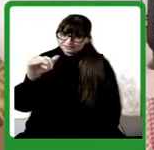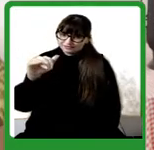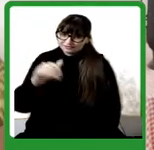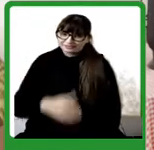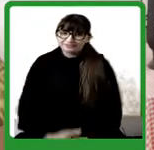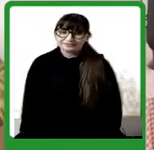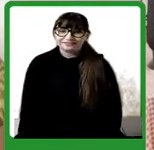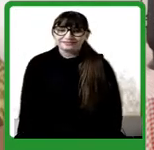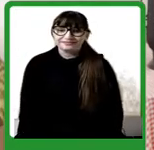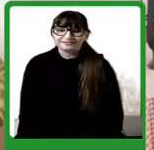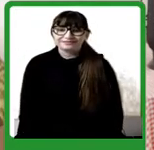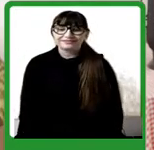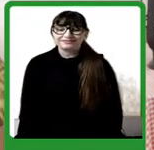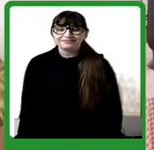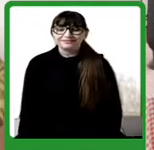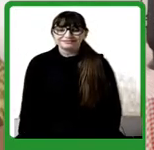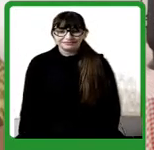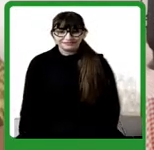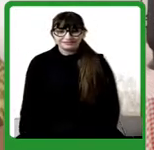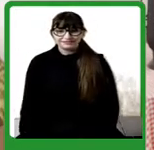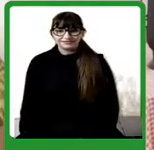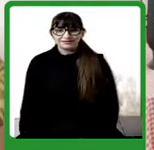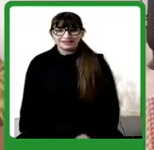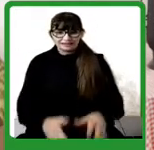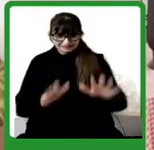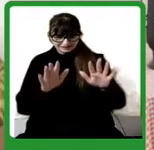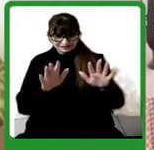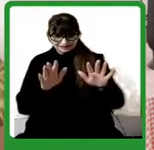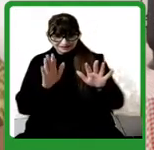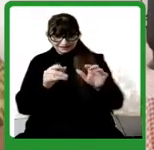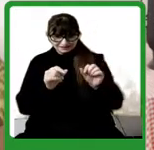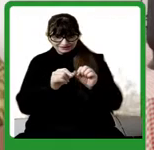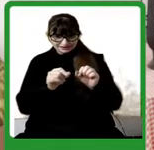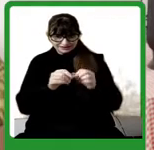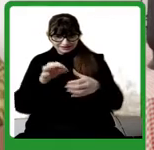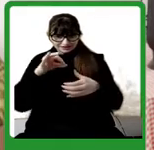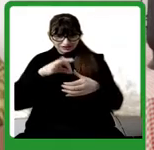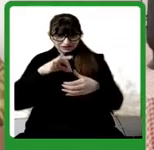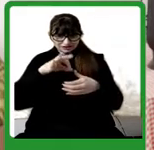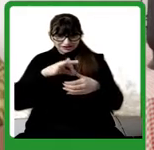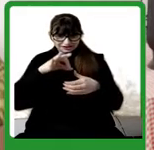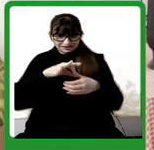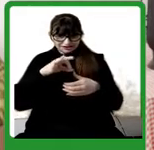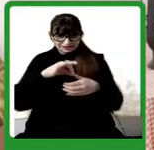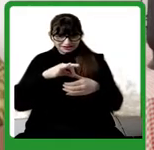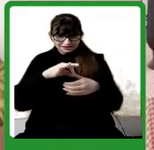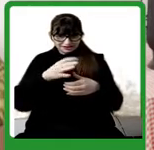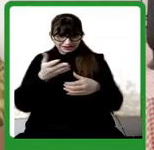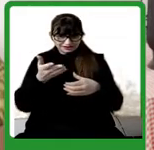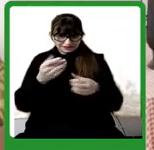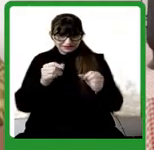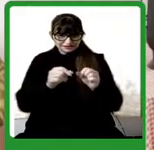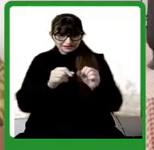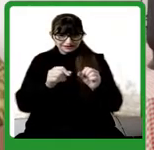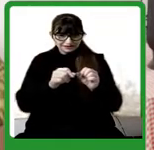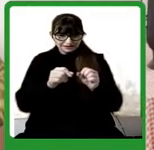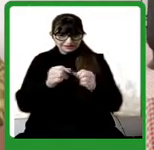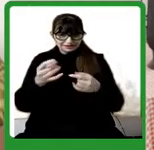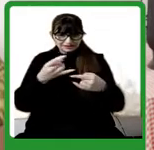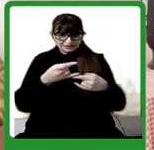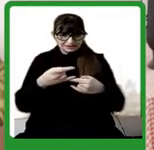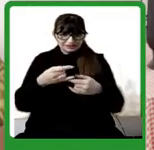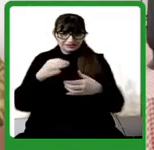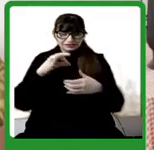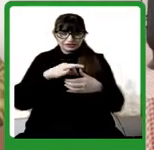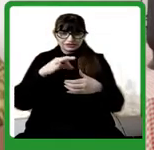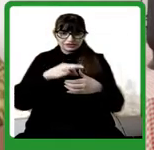Isso aí. Ô, será que prepararam um chá pra mim? Que eu sempre tomava chá nas lives, que eu fico muito, sabe? O